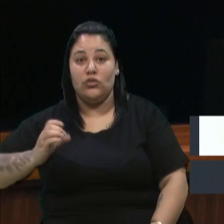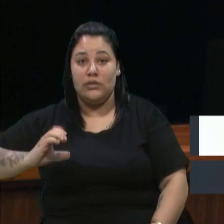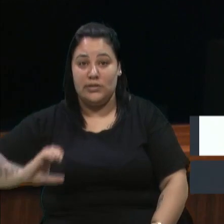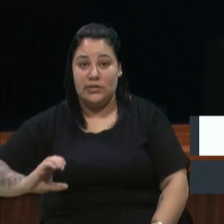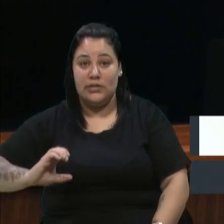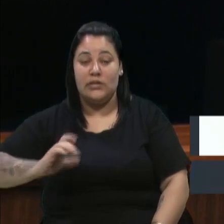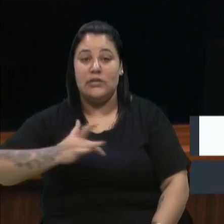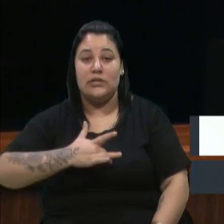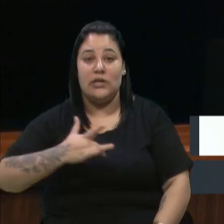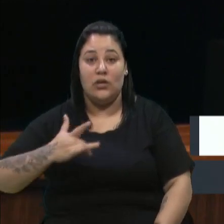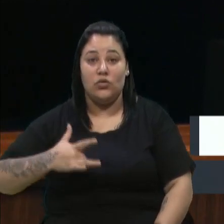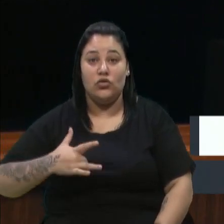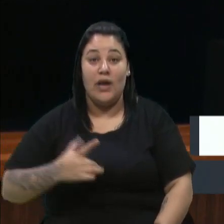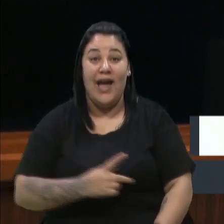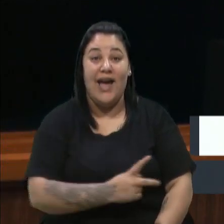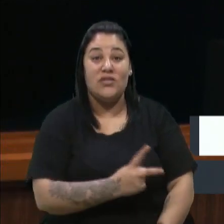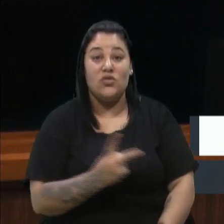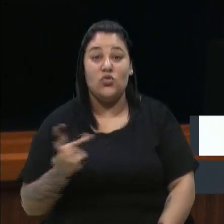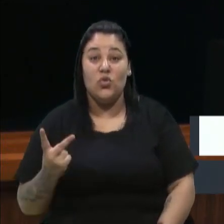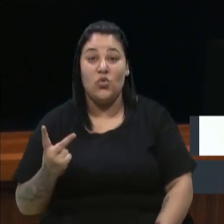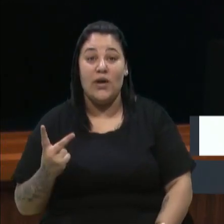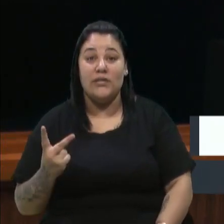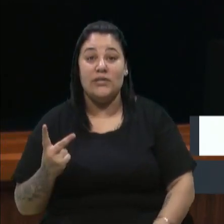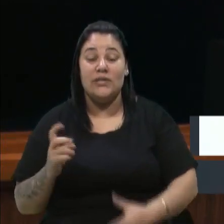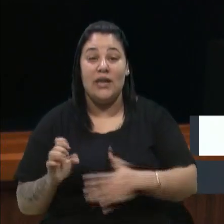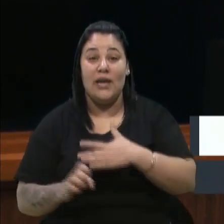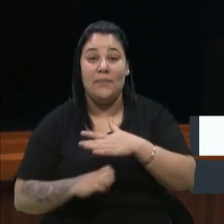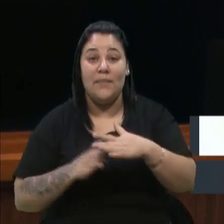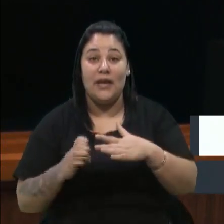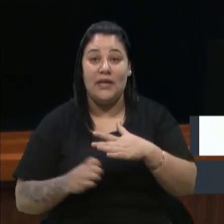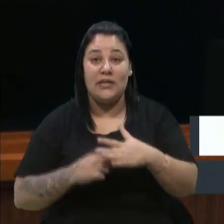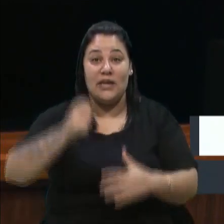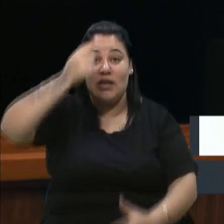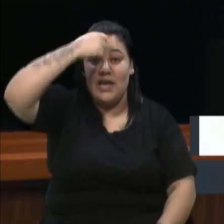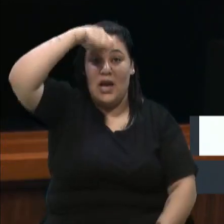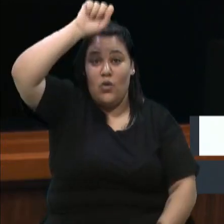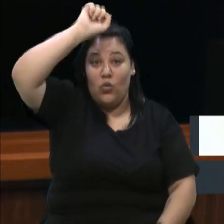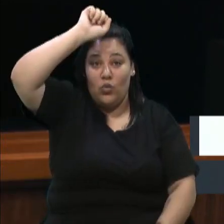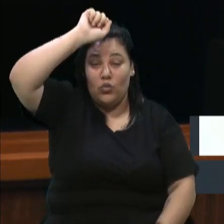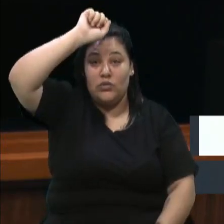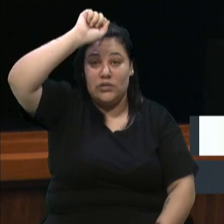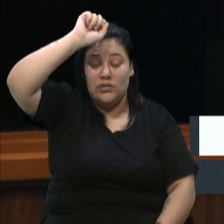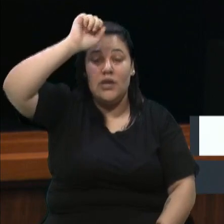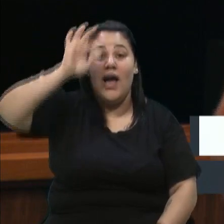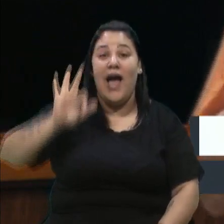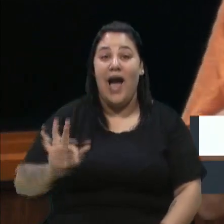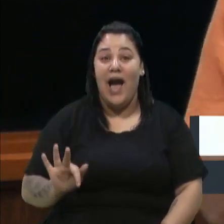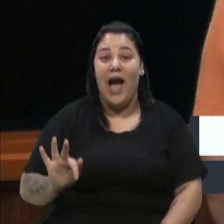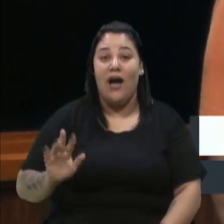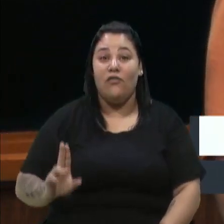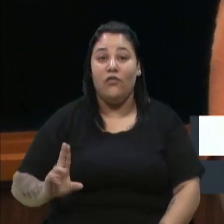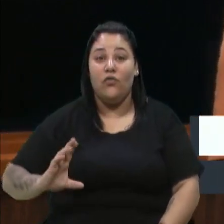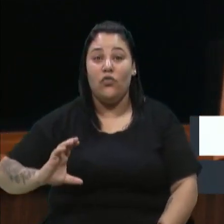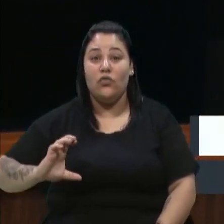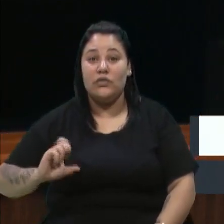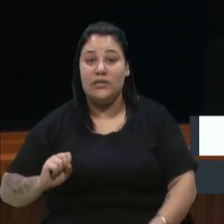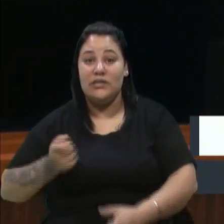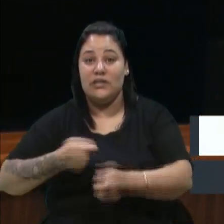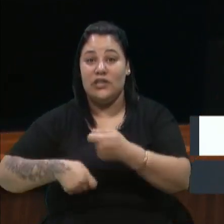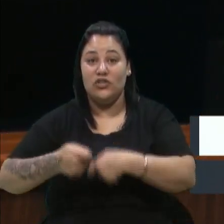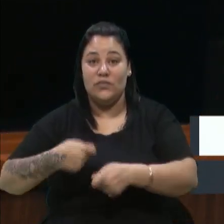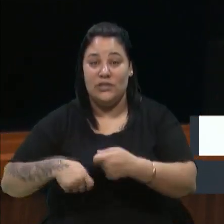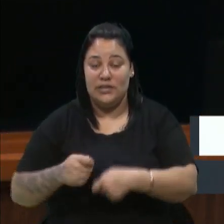que são empresas que a UX, que administra, a FUX, que administra a Zona Norte, e o InSaúde,